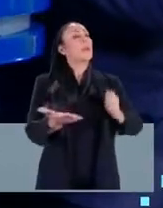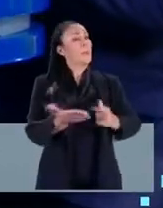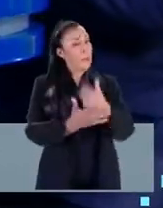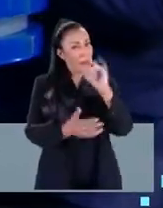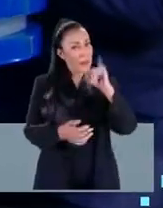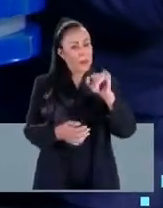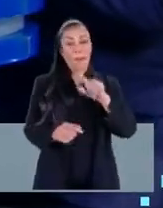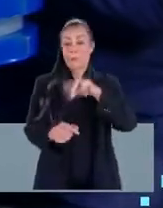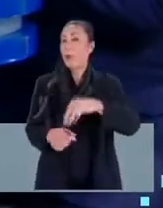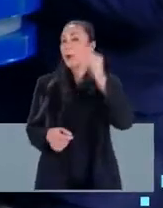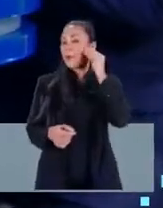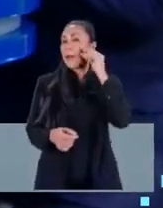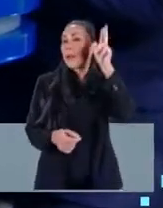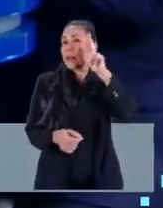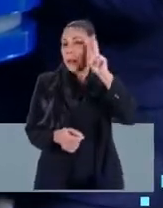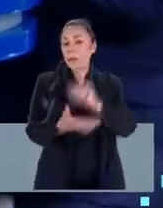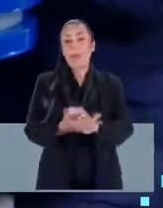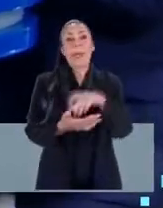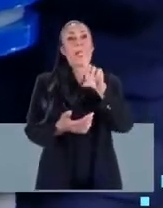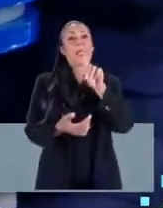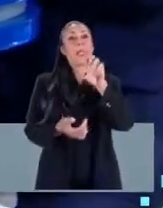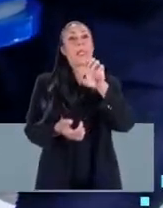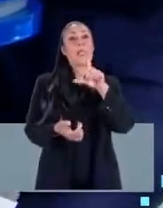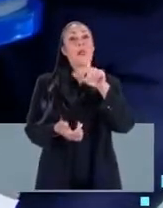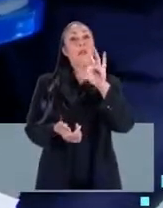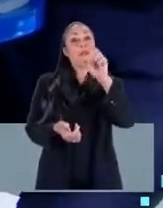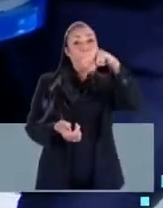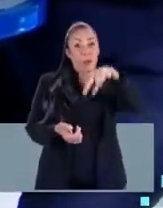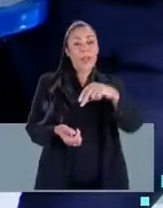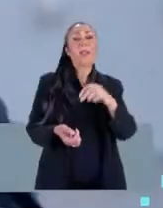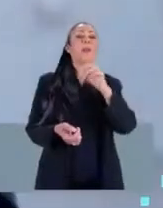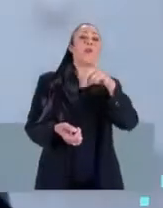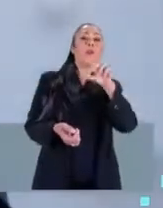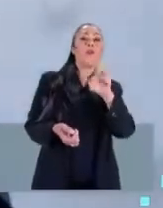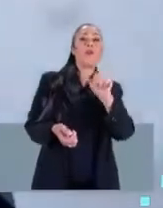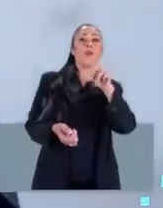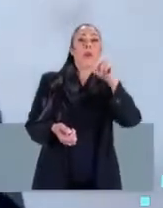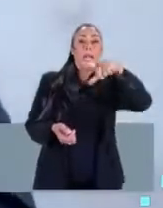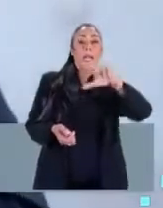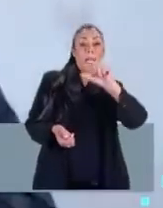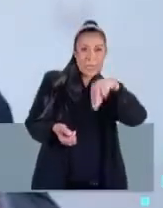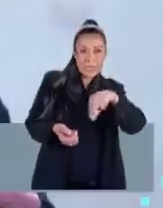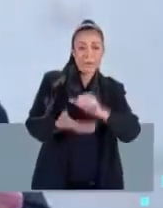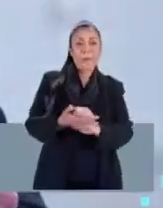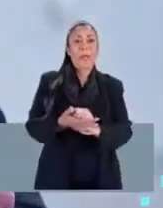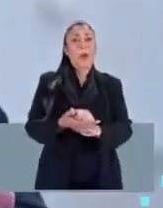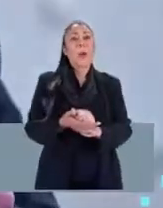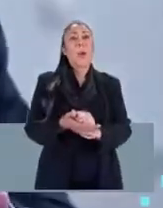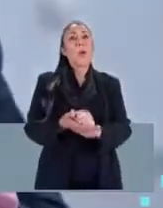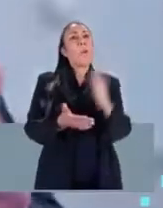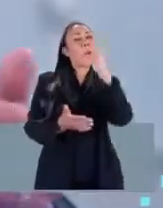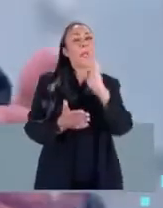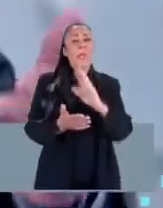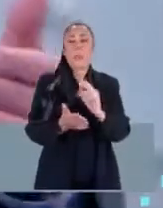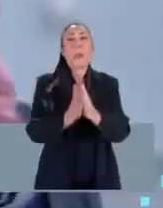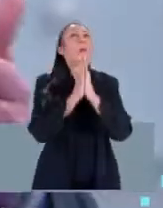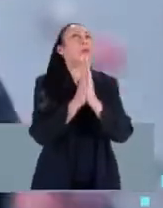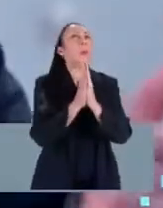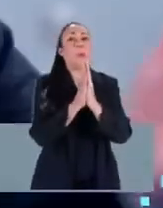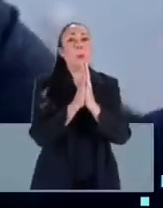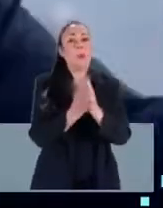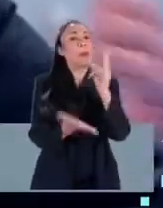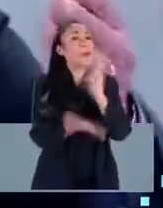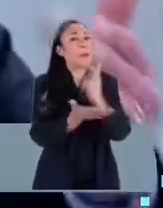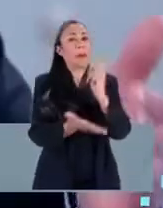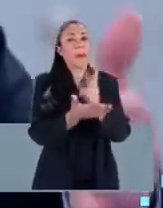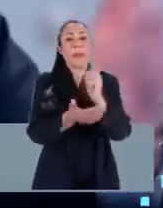está lembrado que quando o Delfim era ministro, quando o Fulano era ministro, o Brasil vivia de joelho junto ao FMI. Todo mês descia um